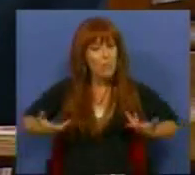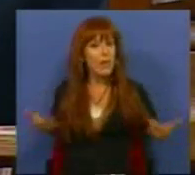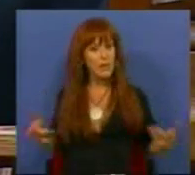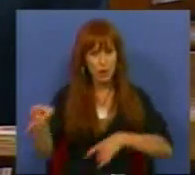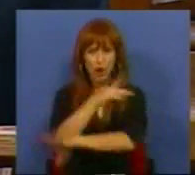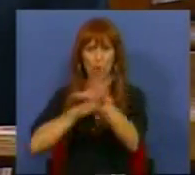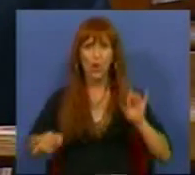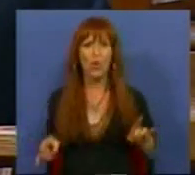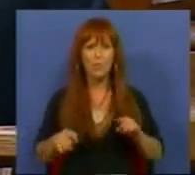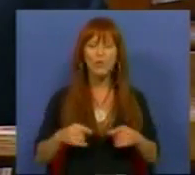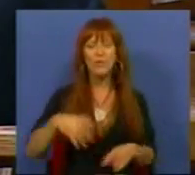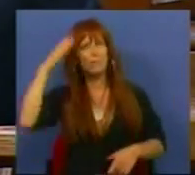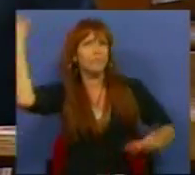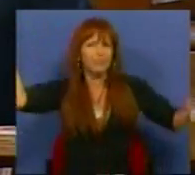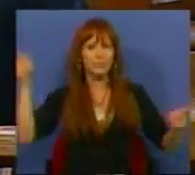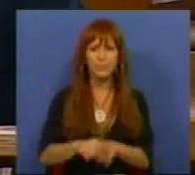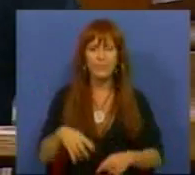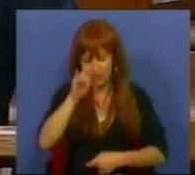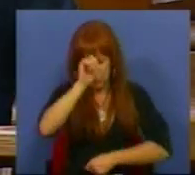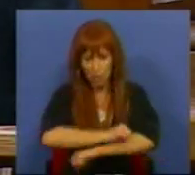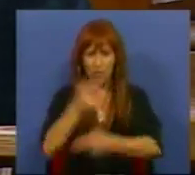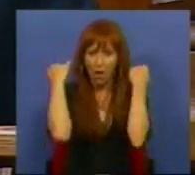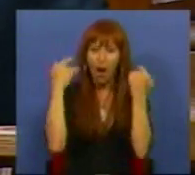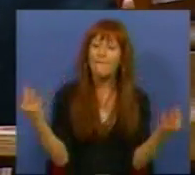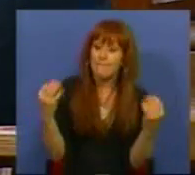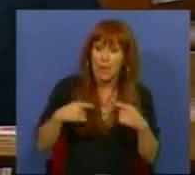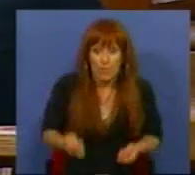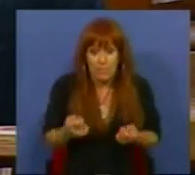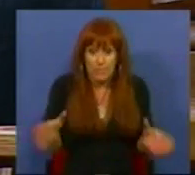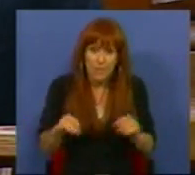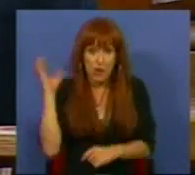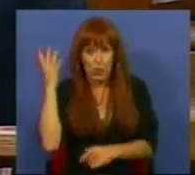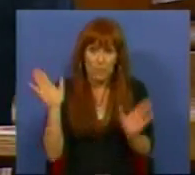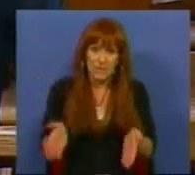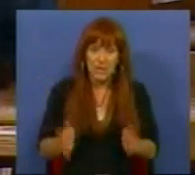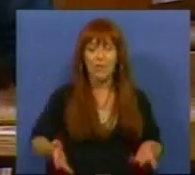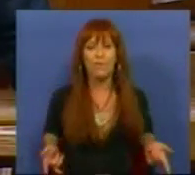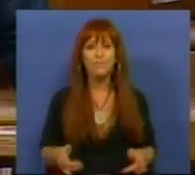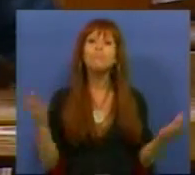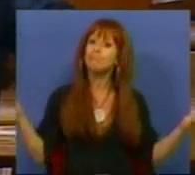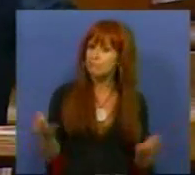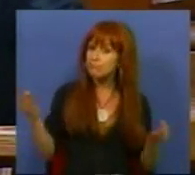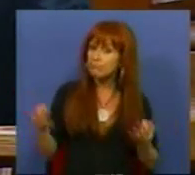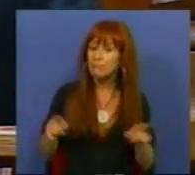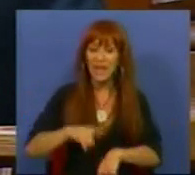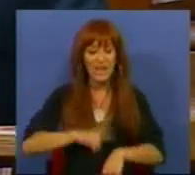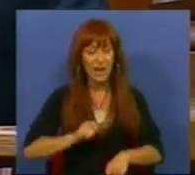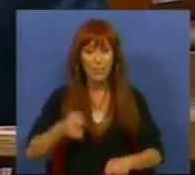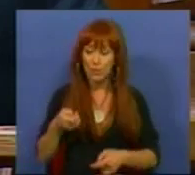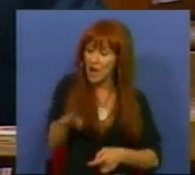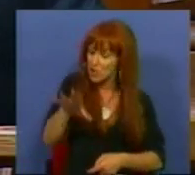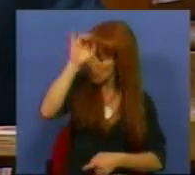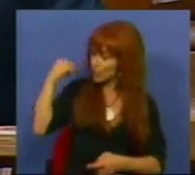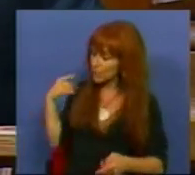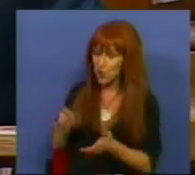da Europa, num desvario de humildade, reconheceu que devia ter investido mais na cultura. Com efeito, durante o mandato